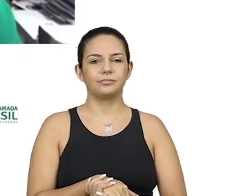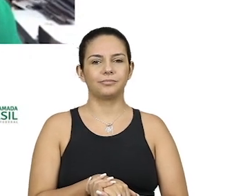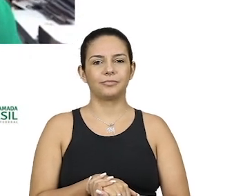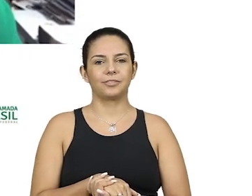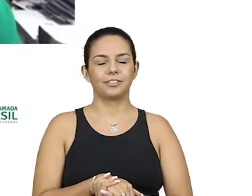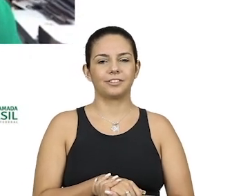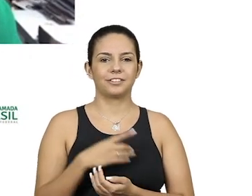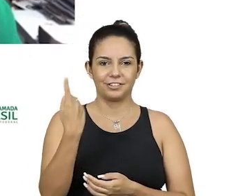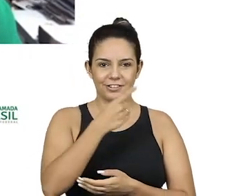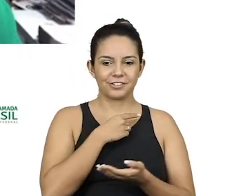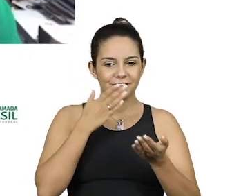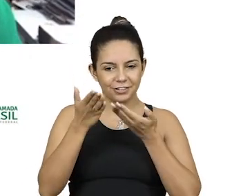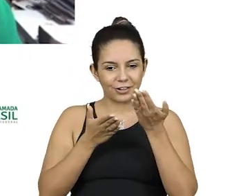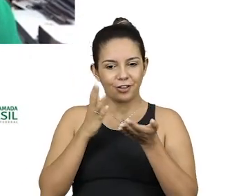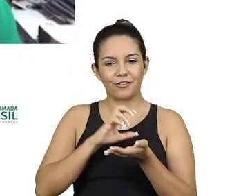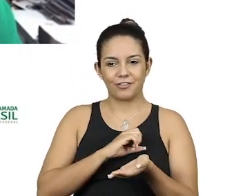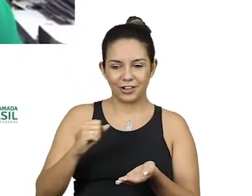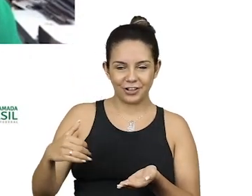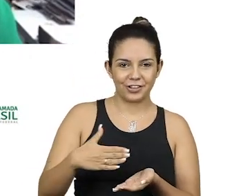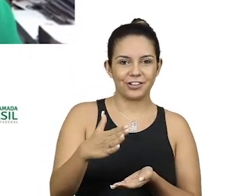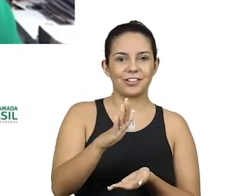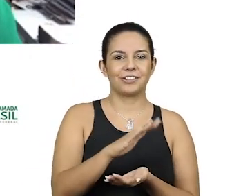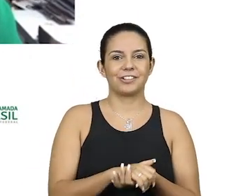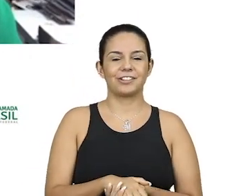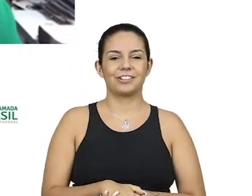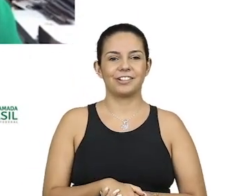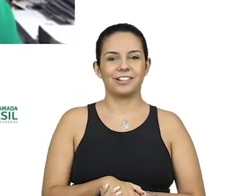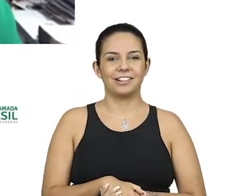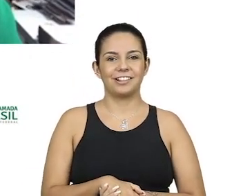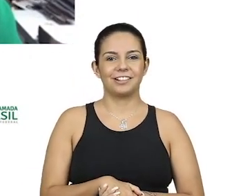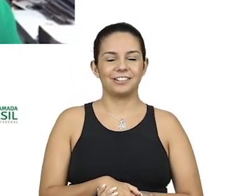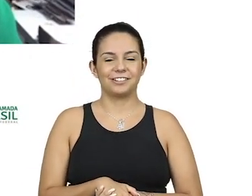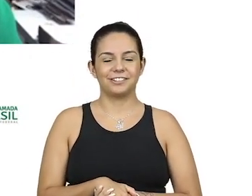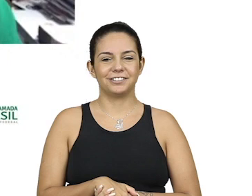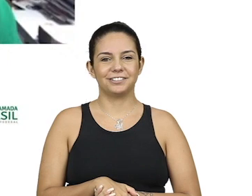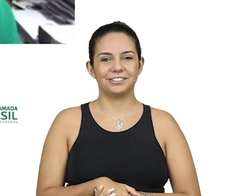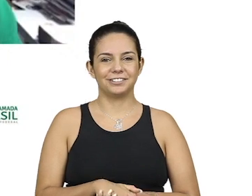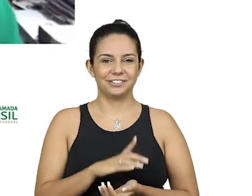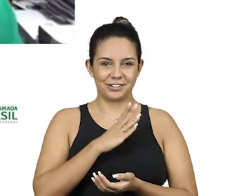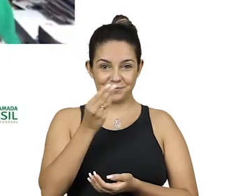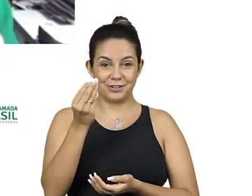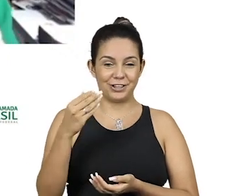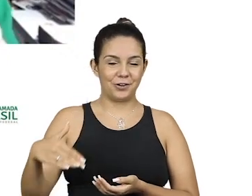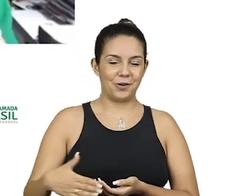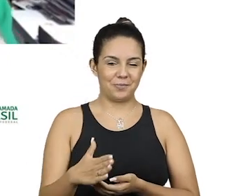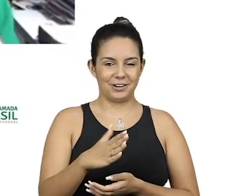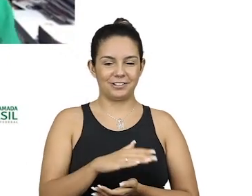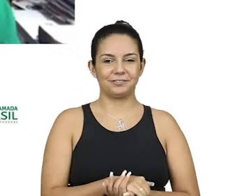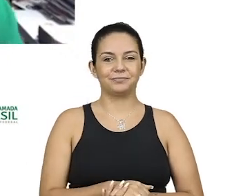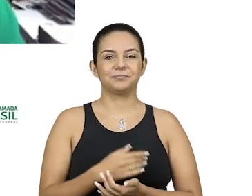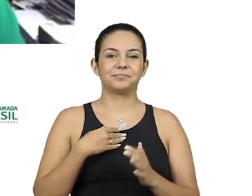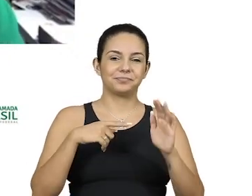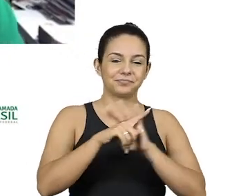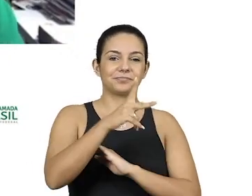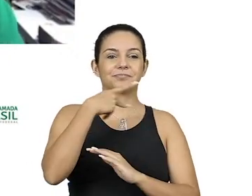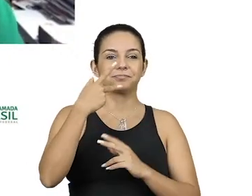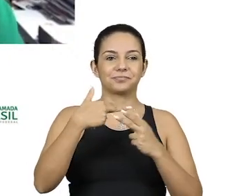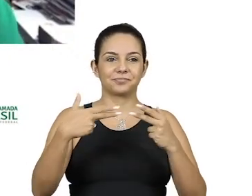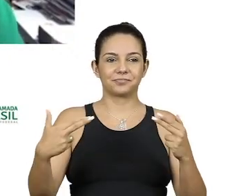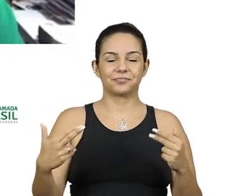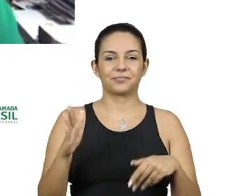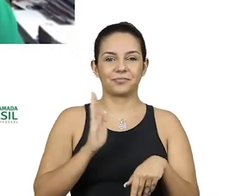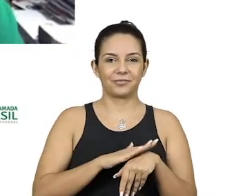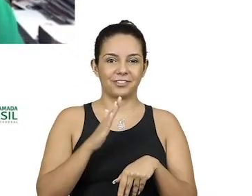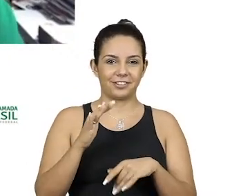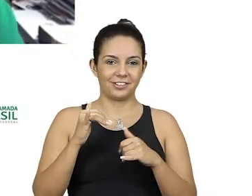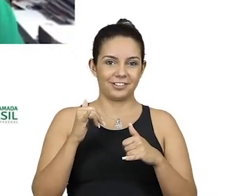Então, a gente lidava com cobra volta e meia no Parque Lage. Tinha muita cobra. Marina, agora eu vou falar